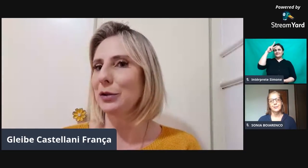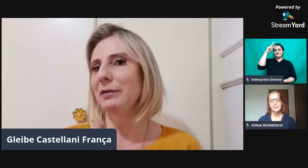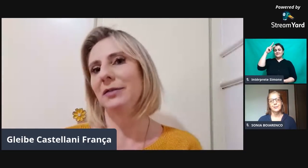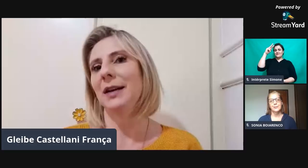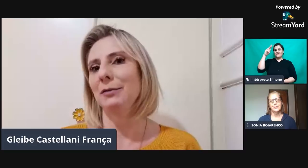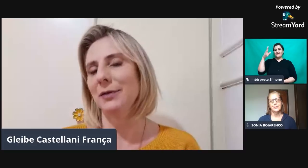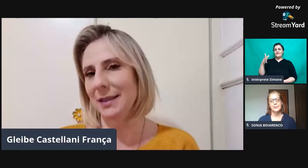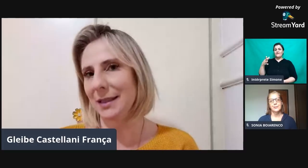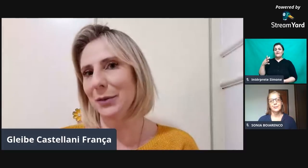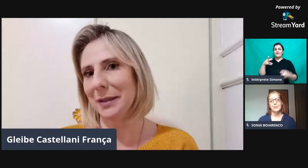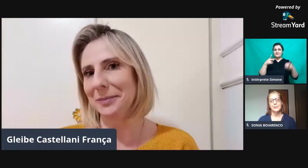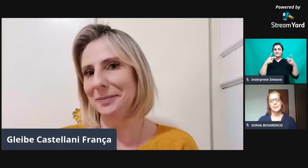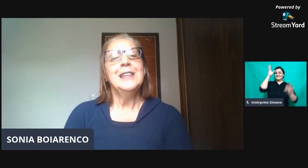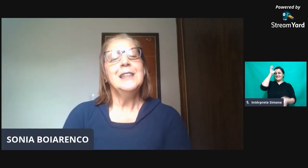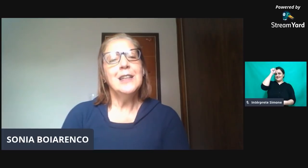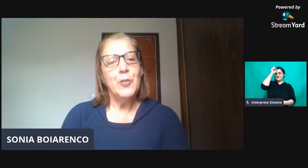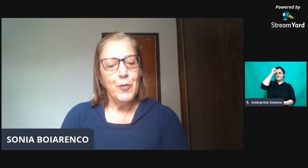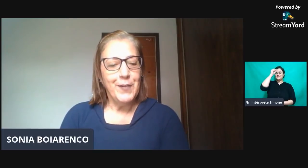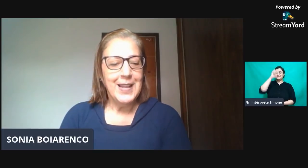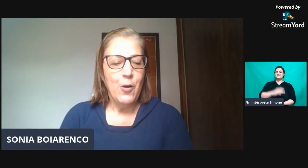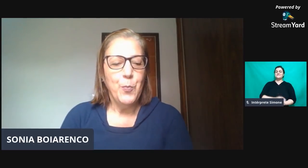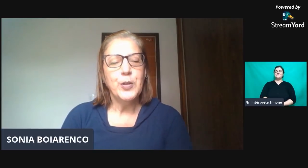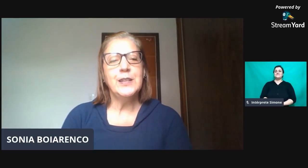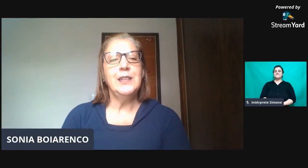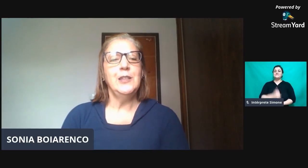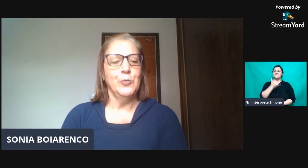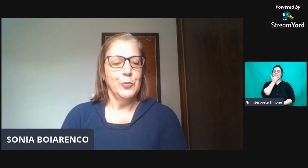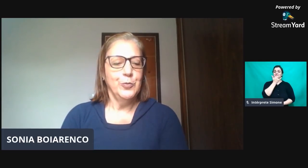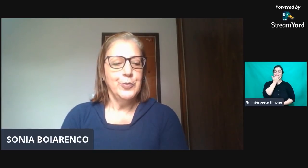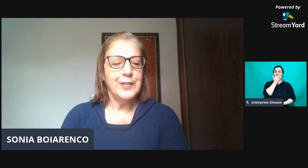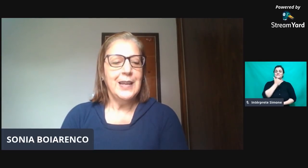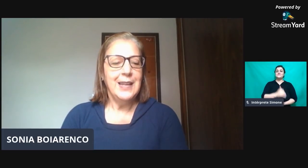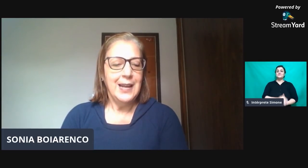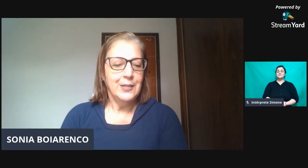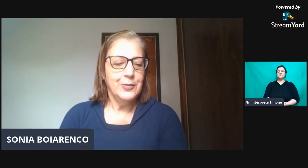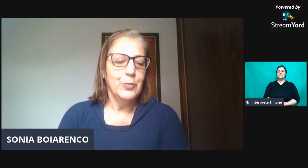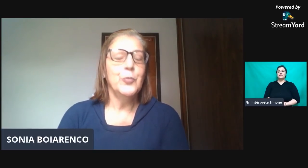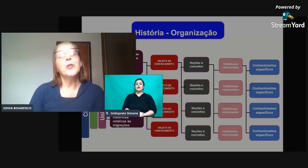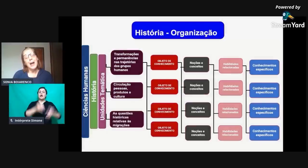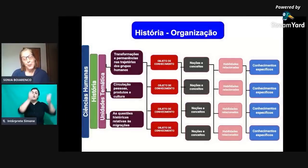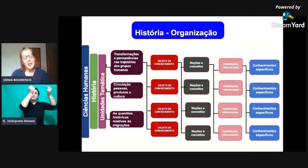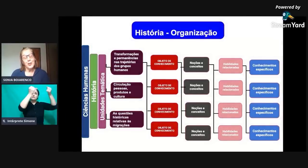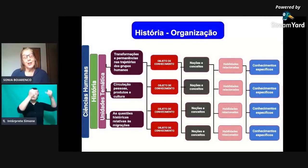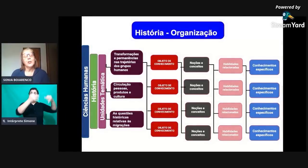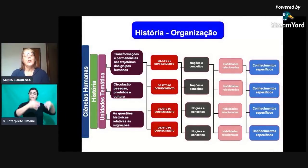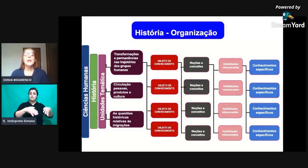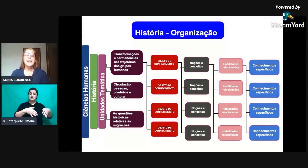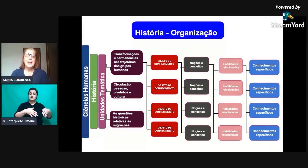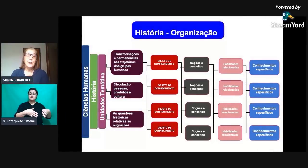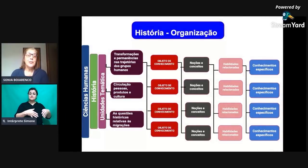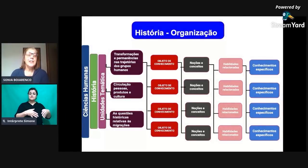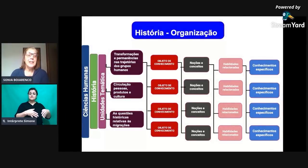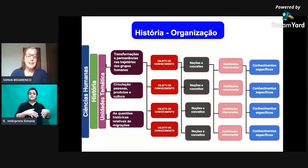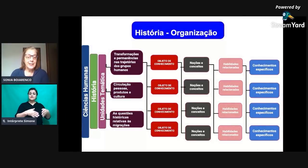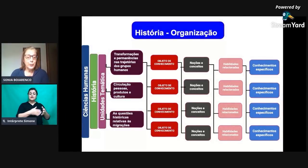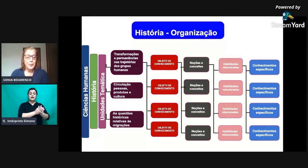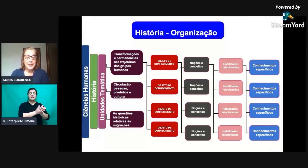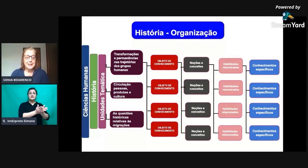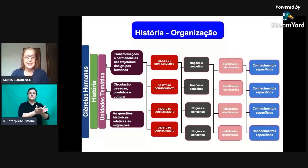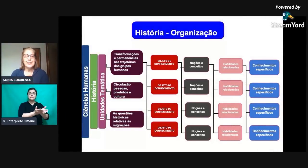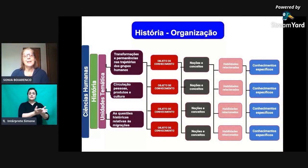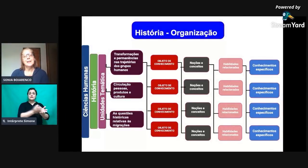Então, a Sônia vai falar com vocês agora. Então, eu vou falar um pouquinho dos cadernos, do caderno de